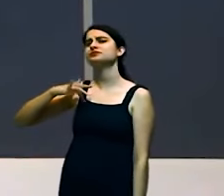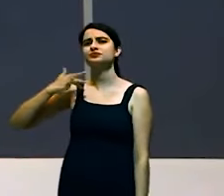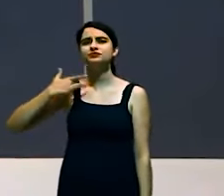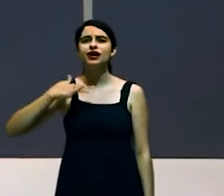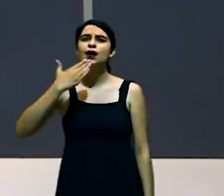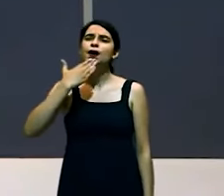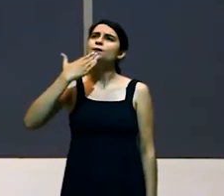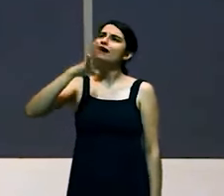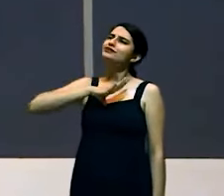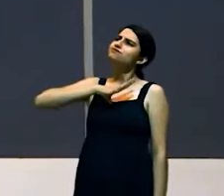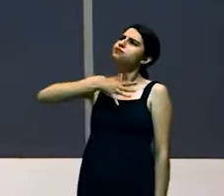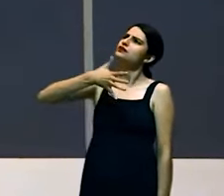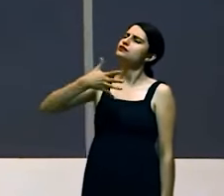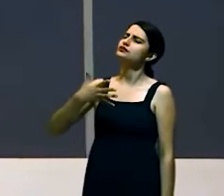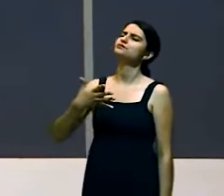Peça coragem para Deus.